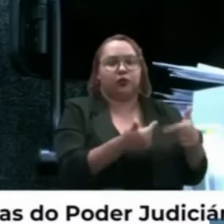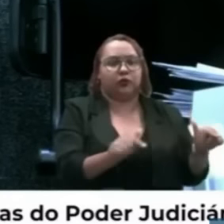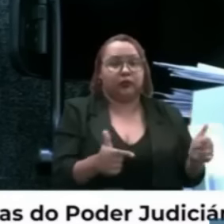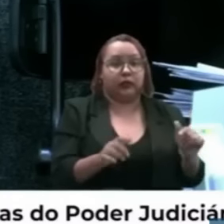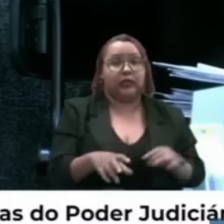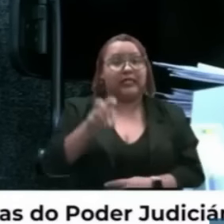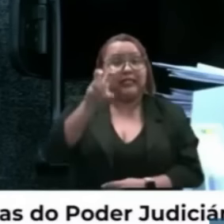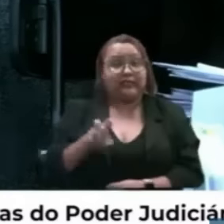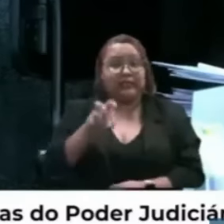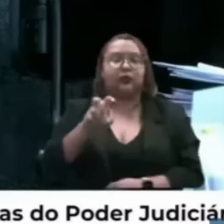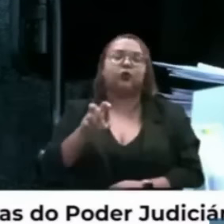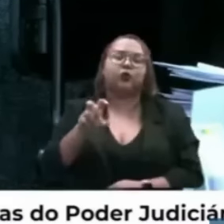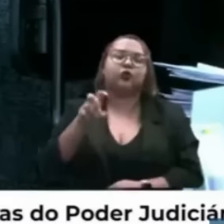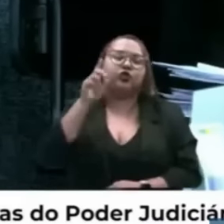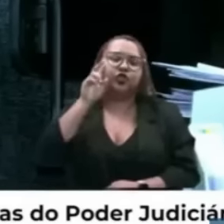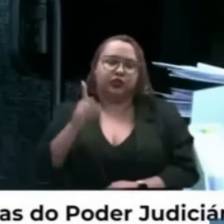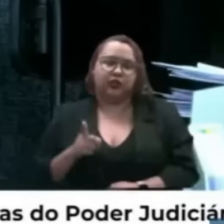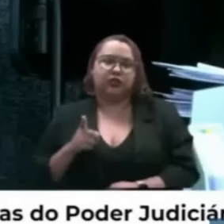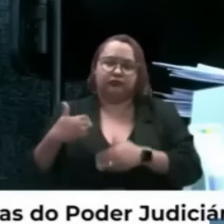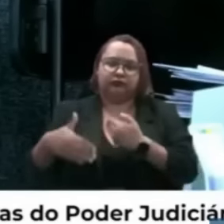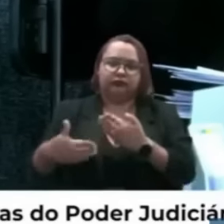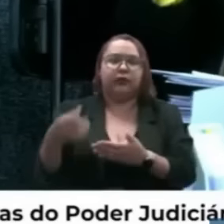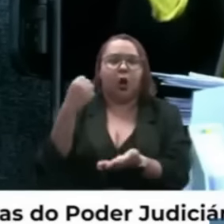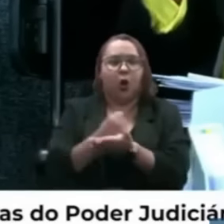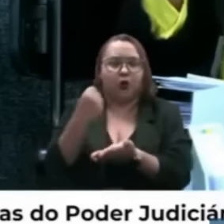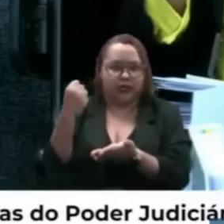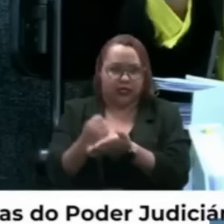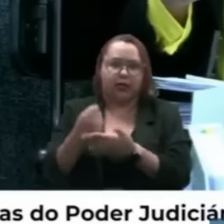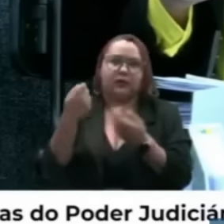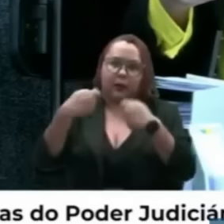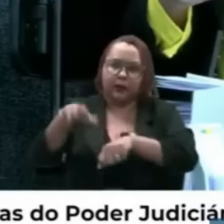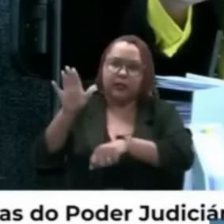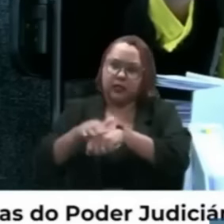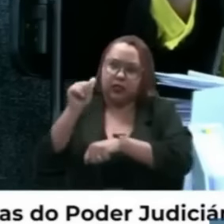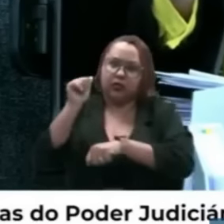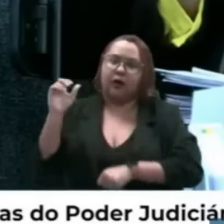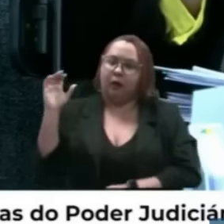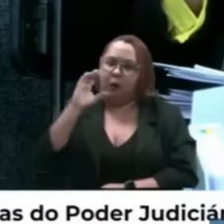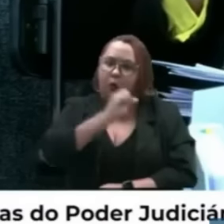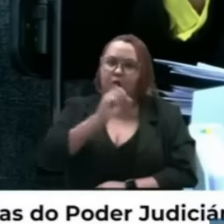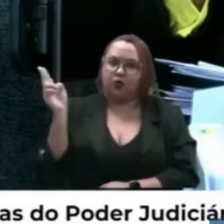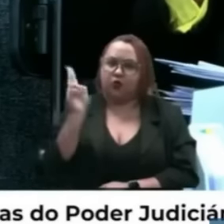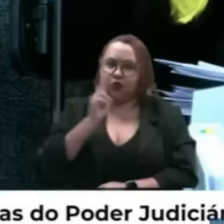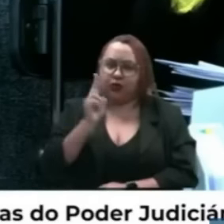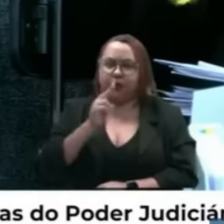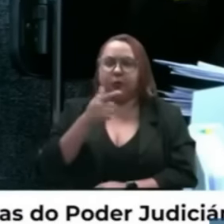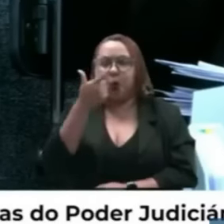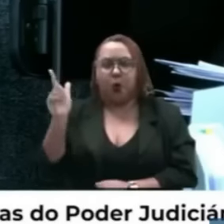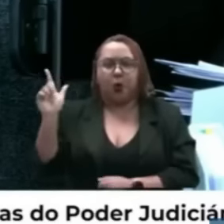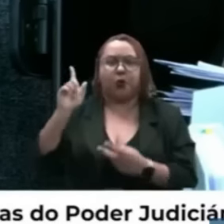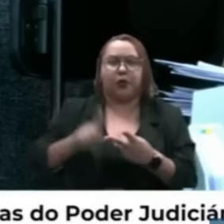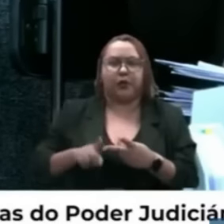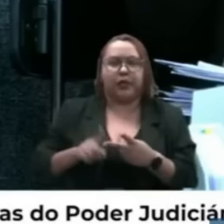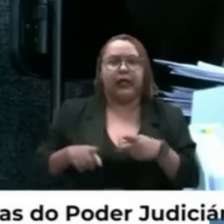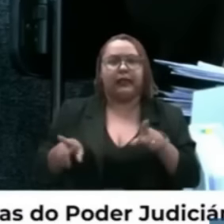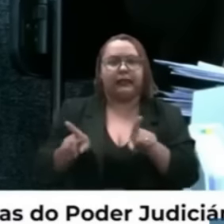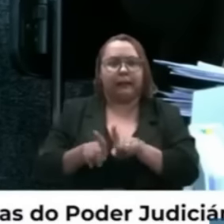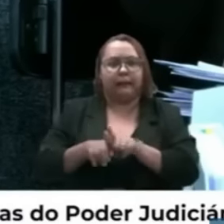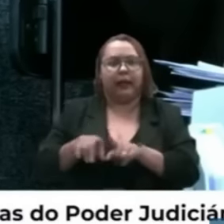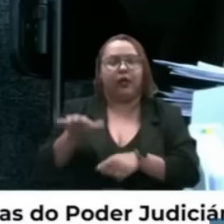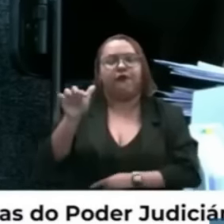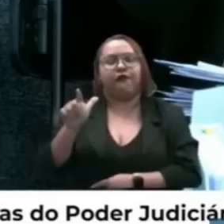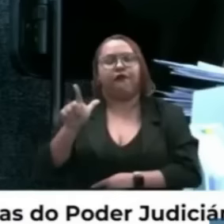para essa convocação segunda Providência determinada pelo Ministro Flávio Dino no âmbito do Supremo Tribunal